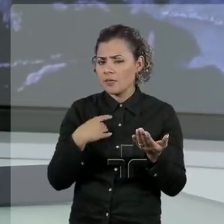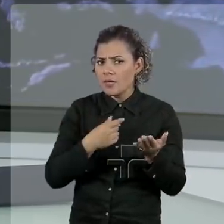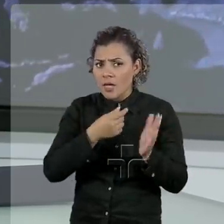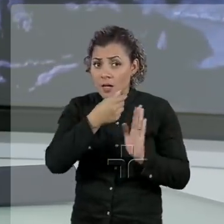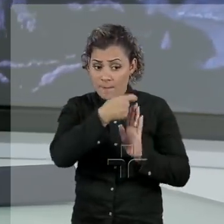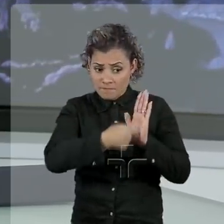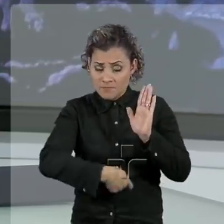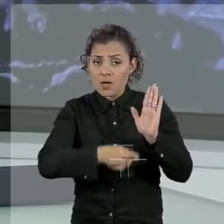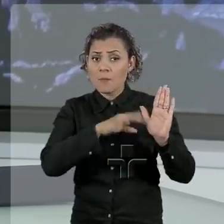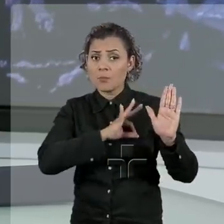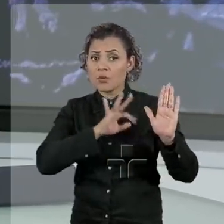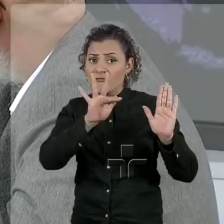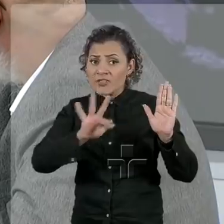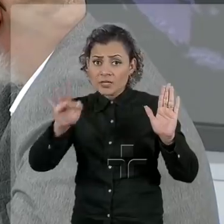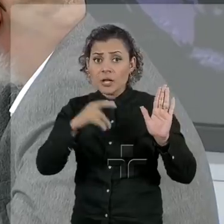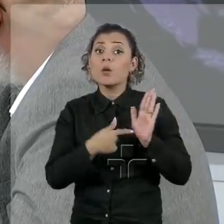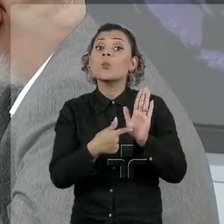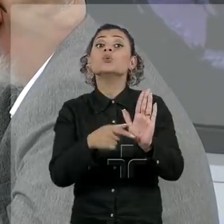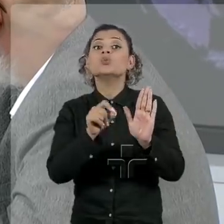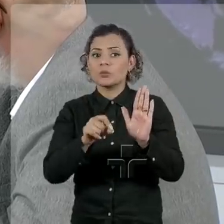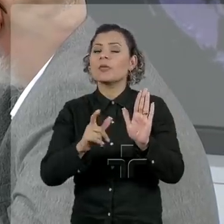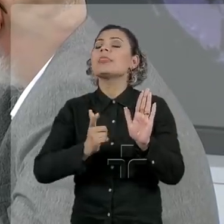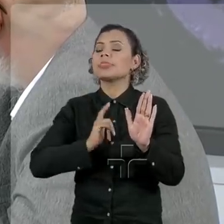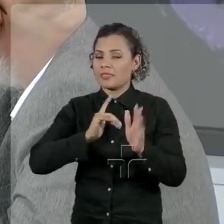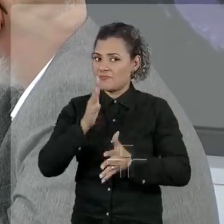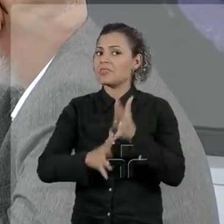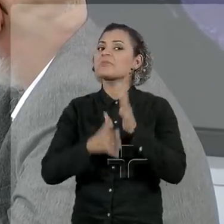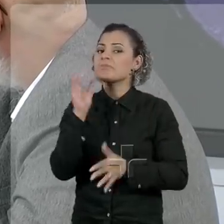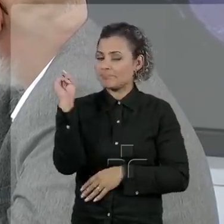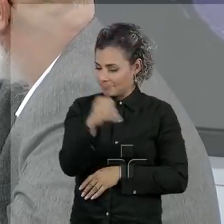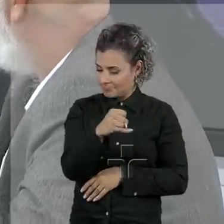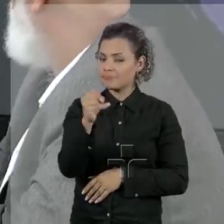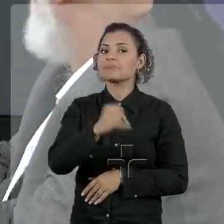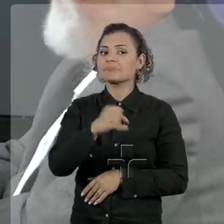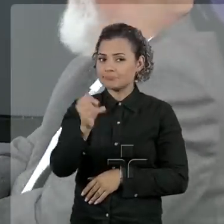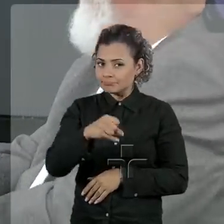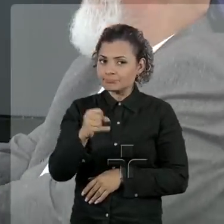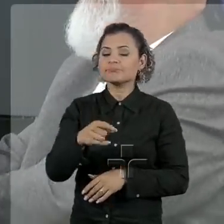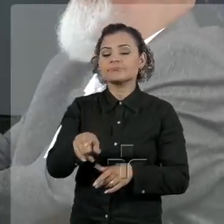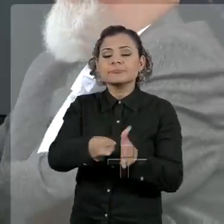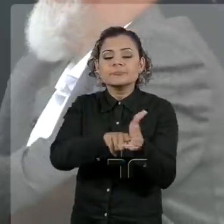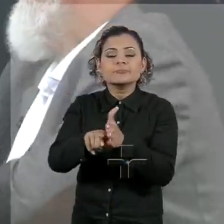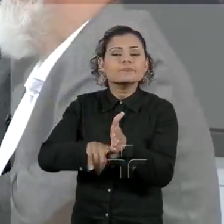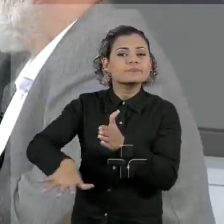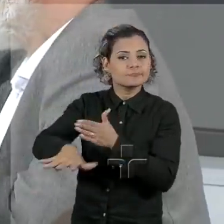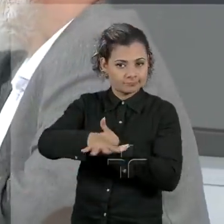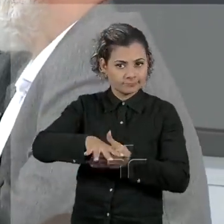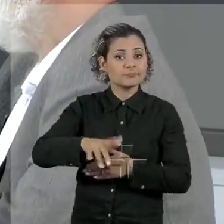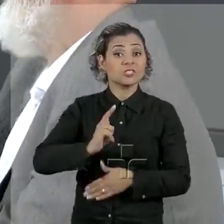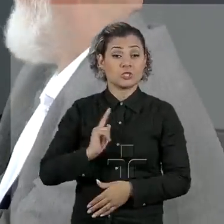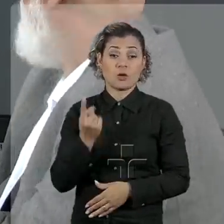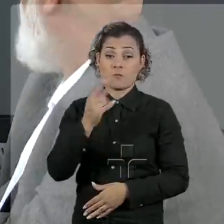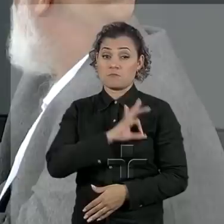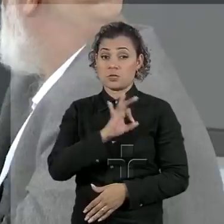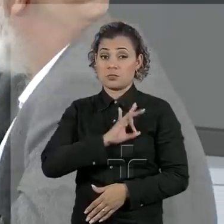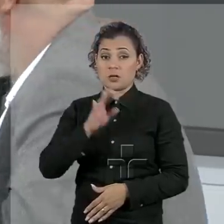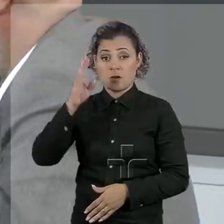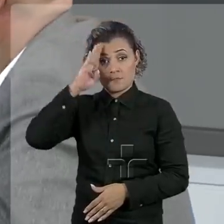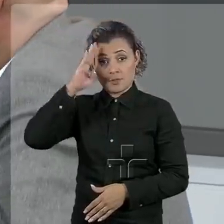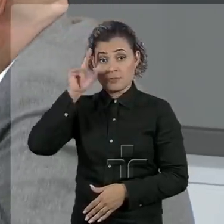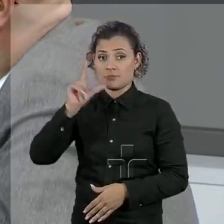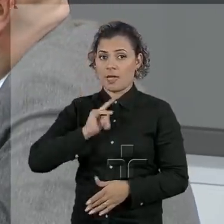Polícia Federal atestando que houve a tentativa de interferência e de se atrapalhar as investigações, de um policial militar tentando